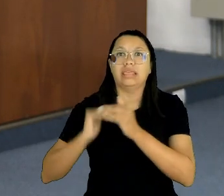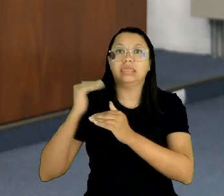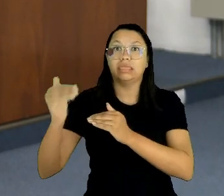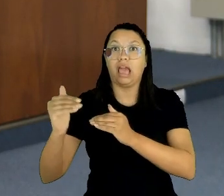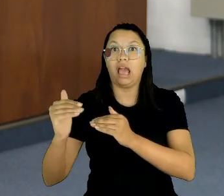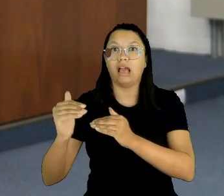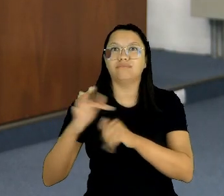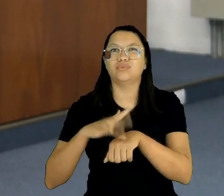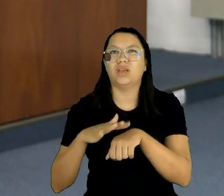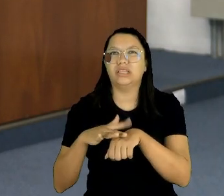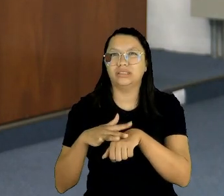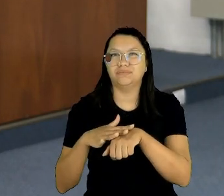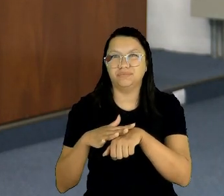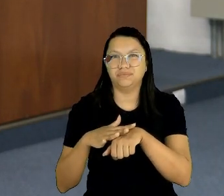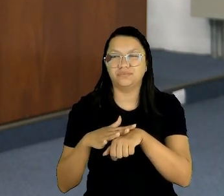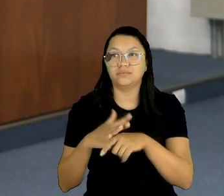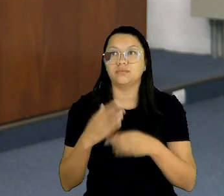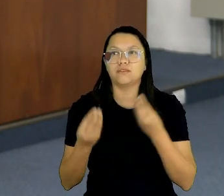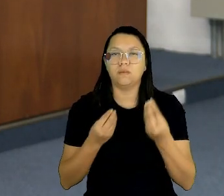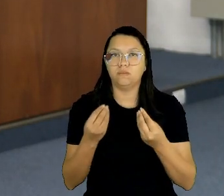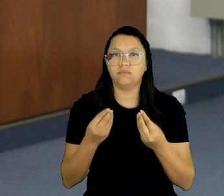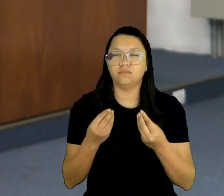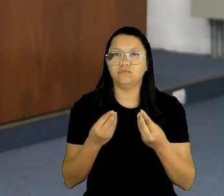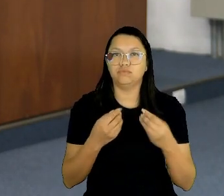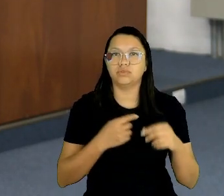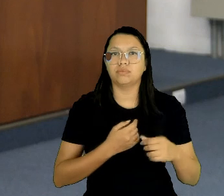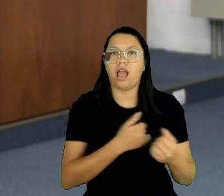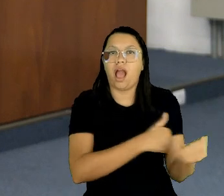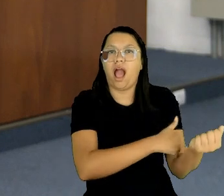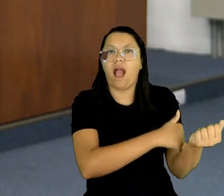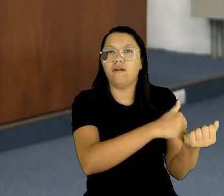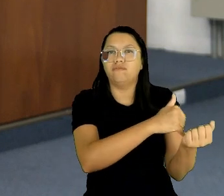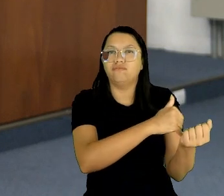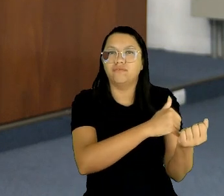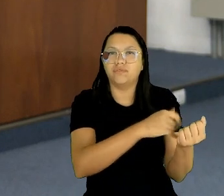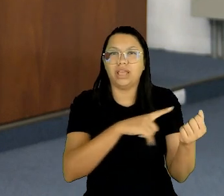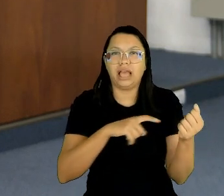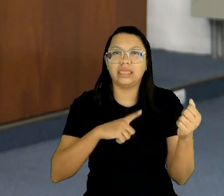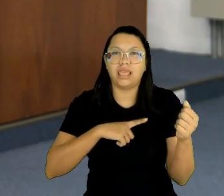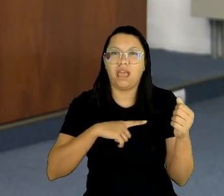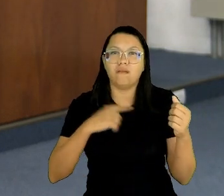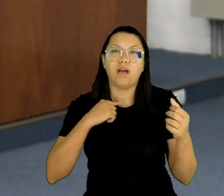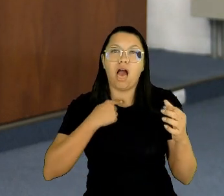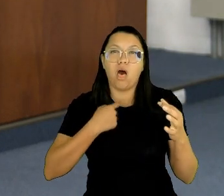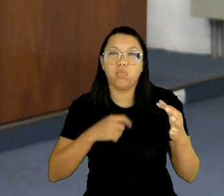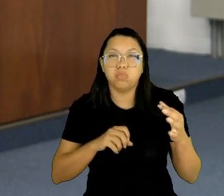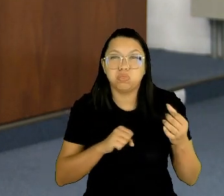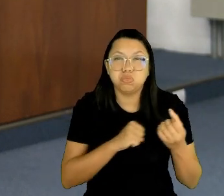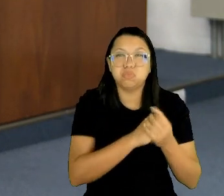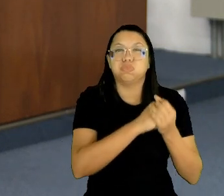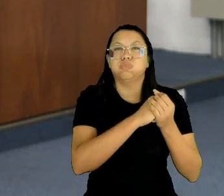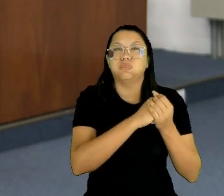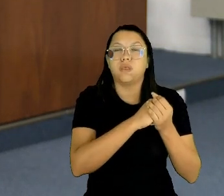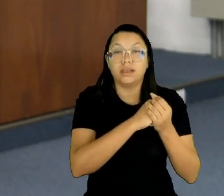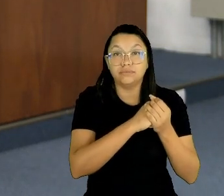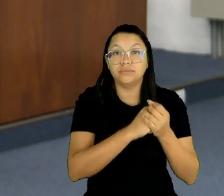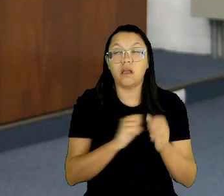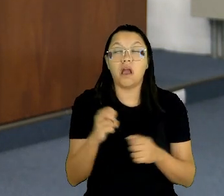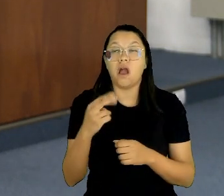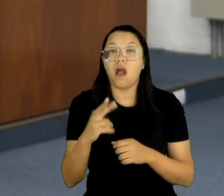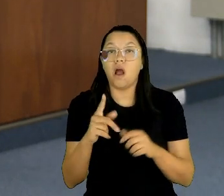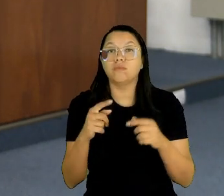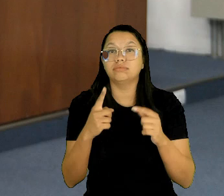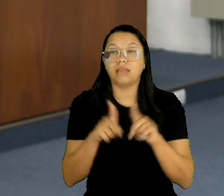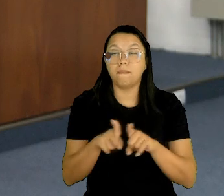alguma doença, né? Quando ele evoluir para uma doença estabelecida, uma obstrução coronariana, essa doença aterosclerótica da artéria do coração, do sistema